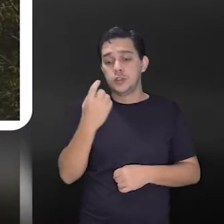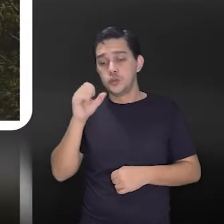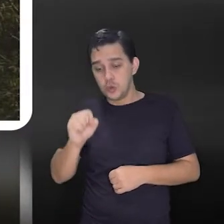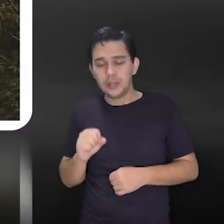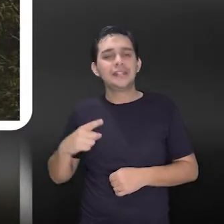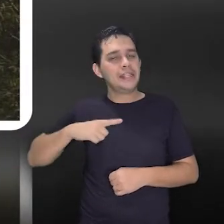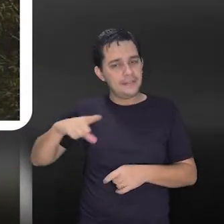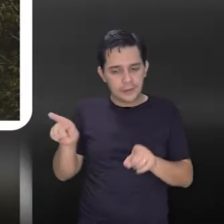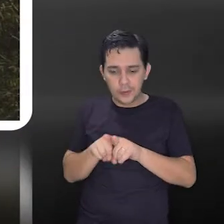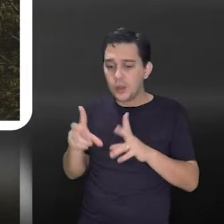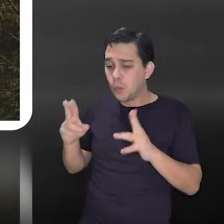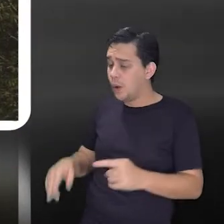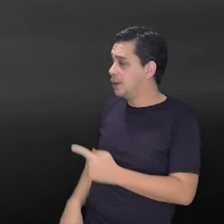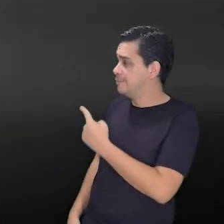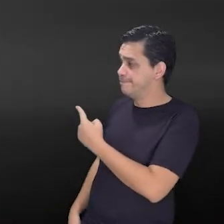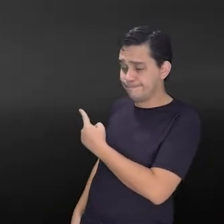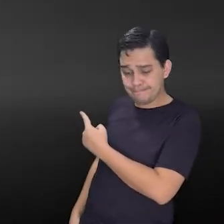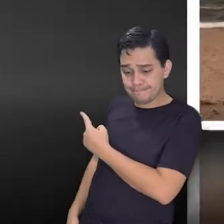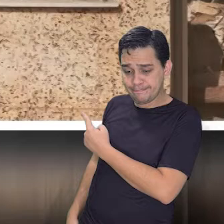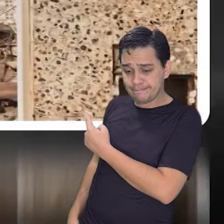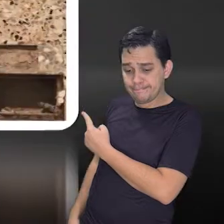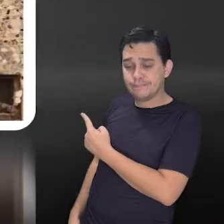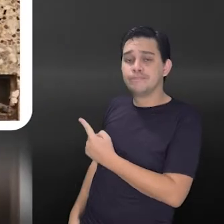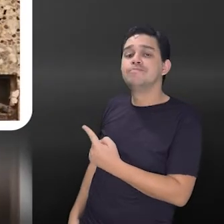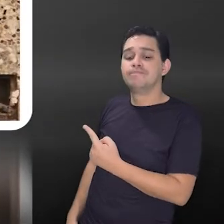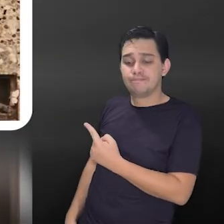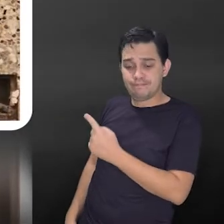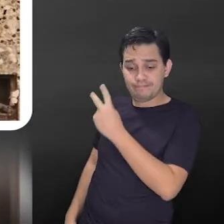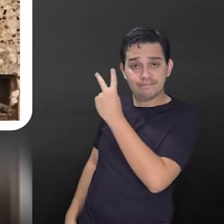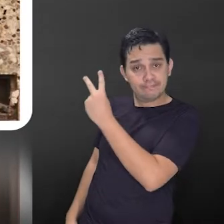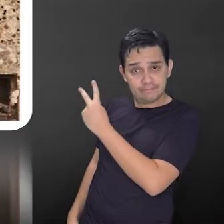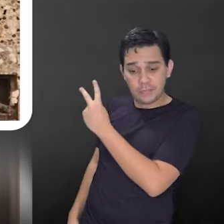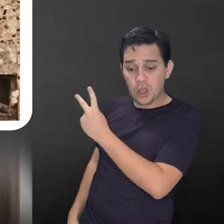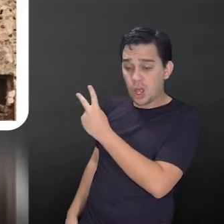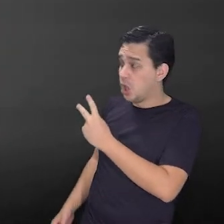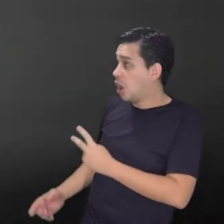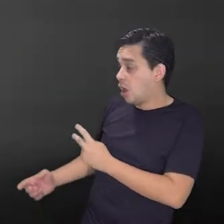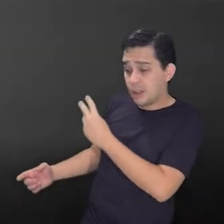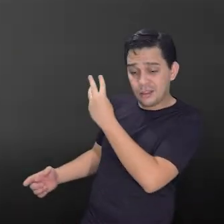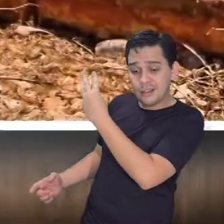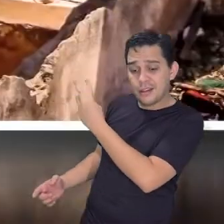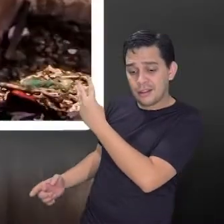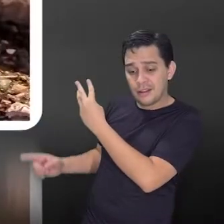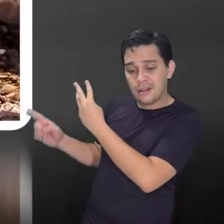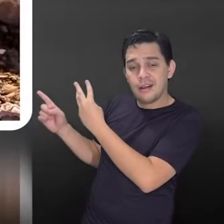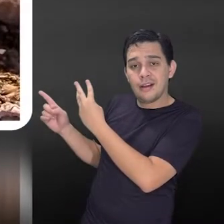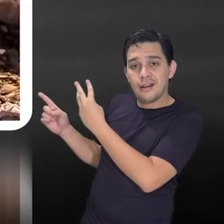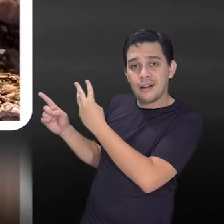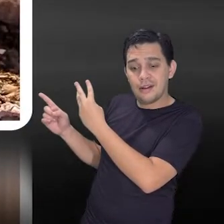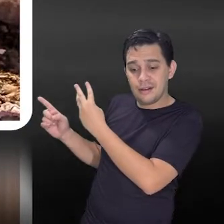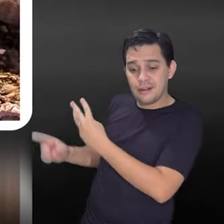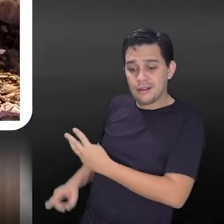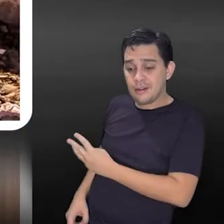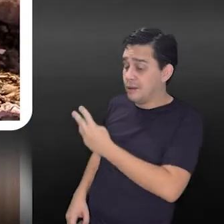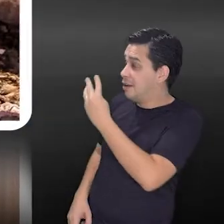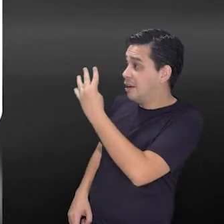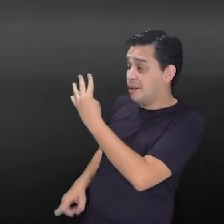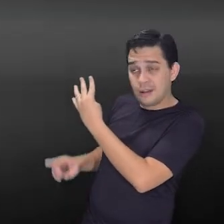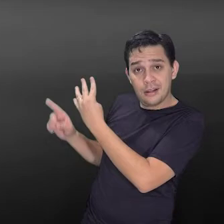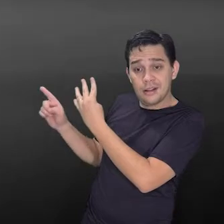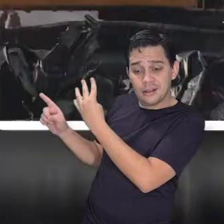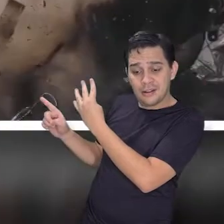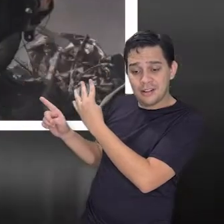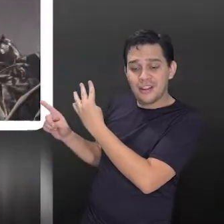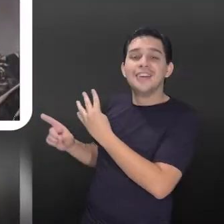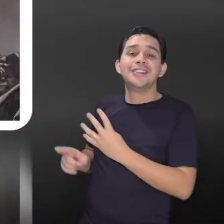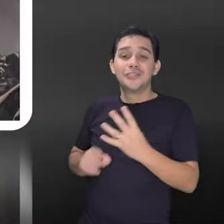ações coletivas dessa natureza foram finalizadas. As invasões ilegais realizadas